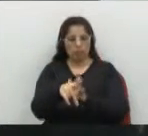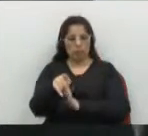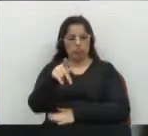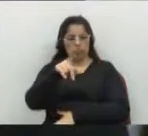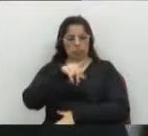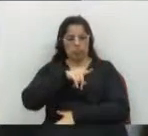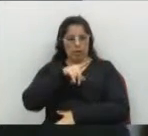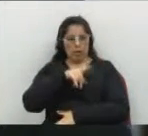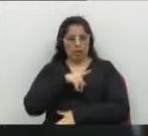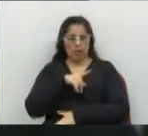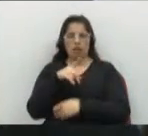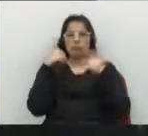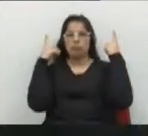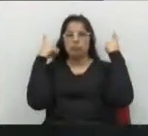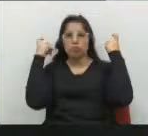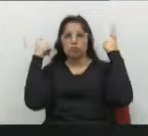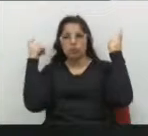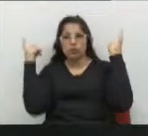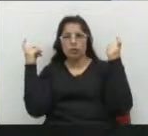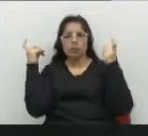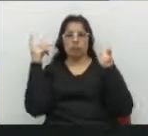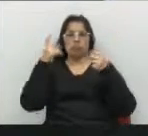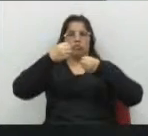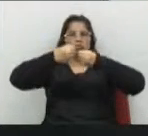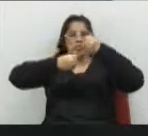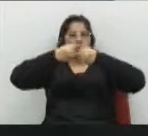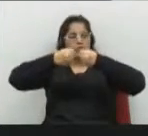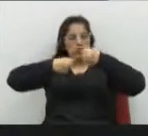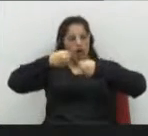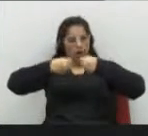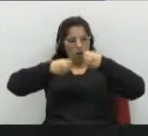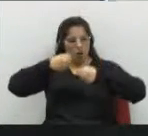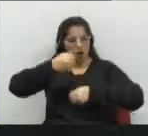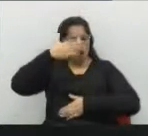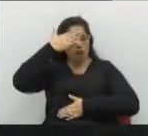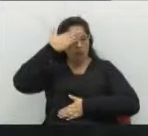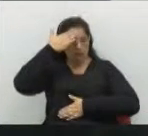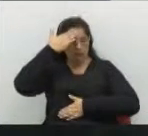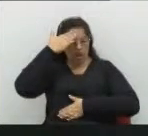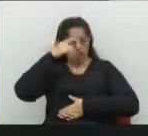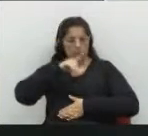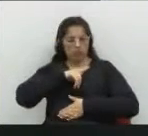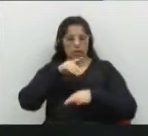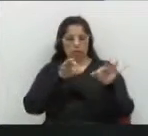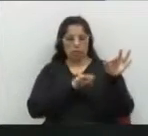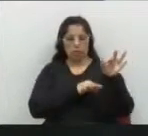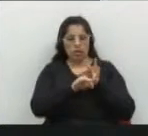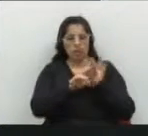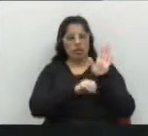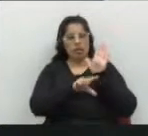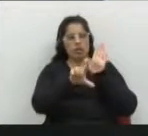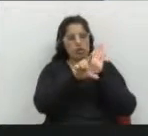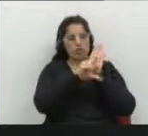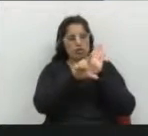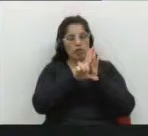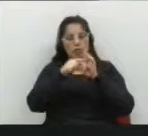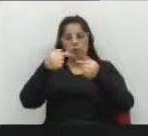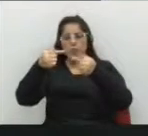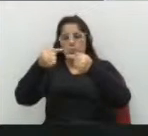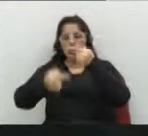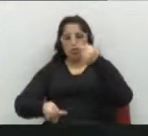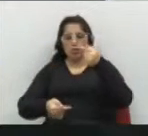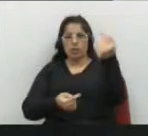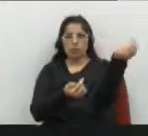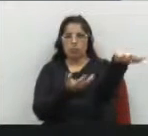som automotivos. A gente sabemos aí que tem um projeto de lei que proíbe jovens